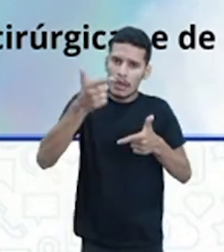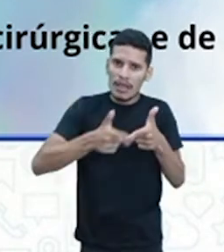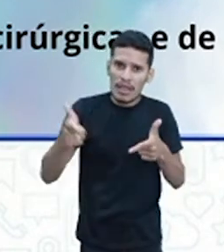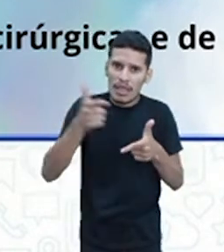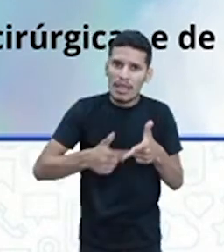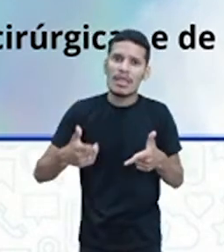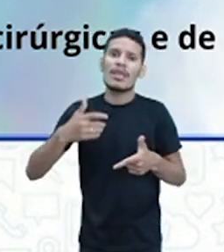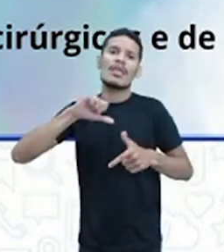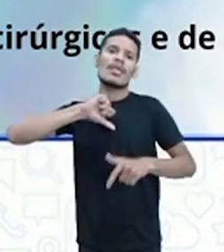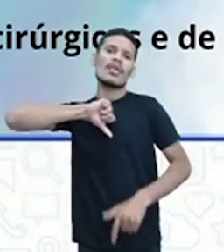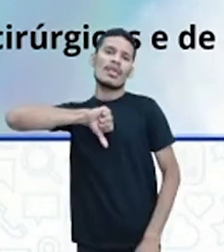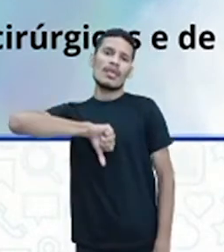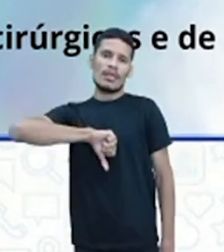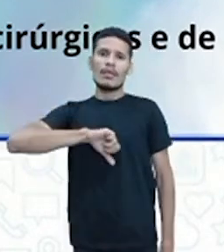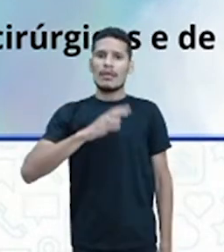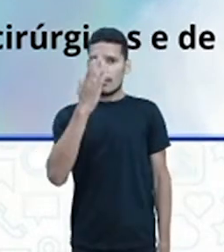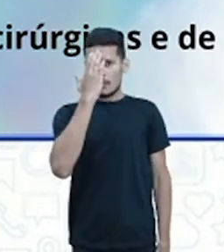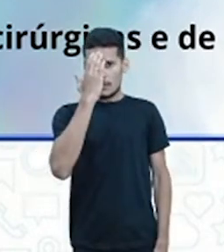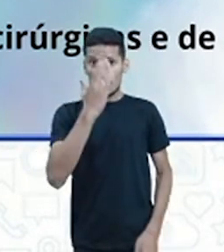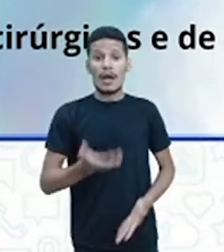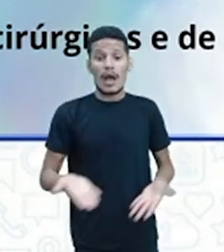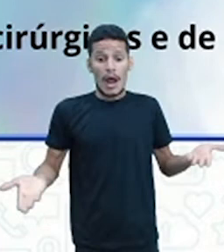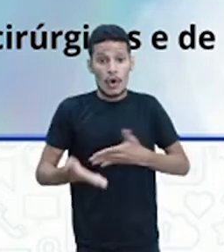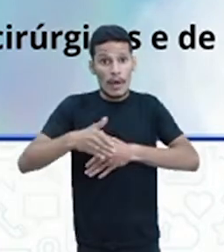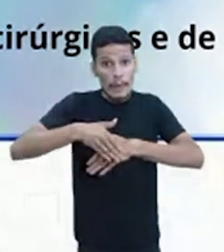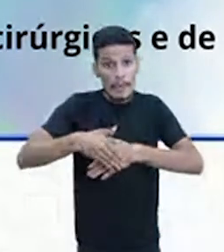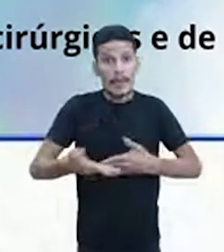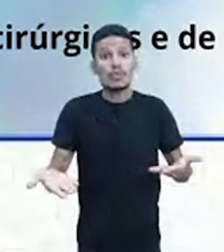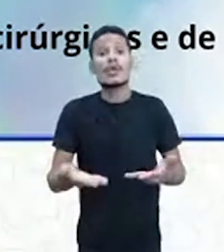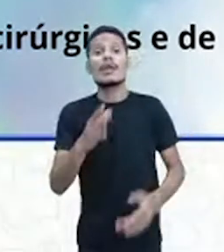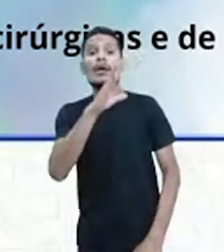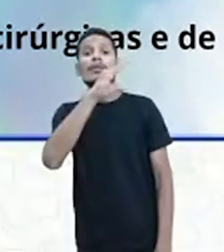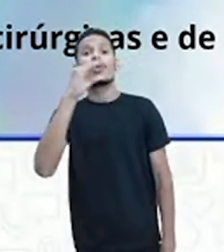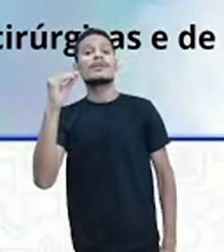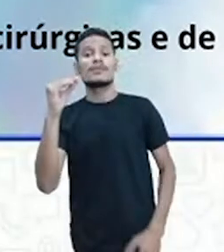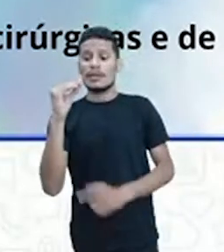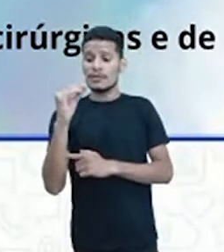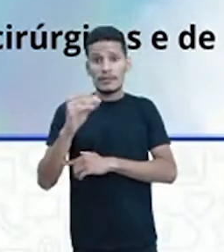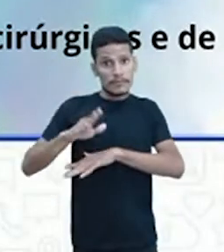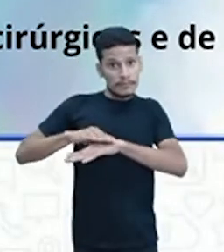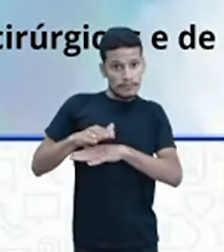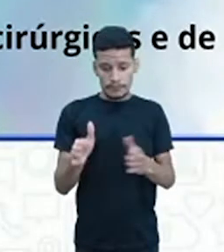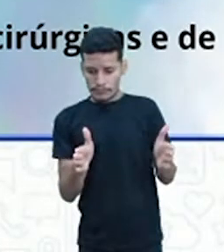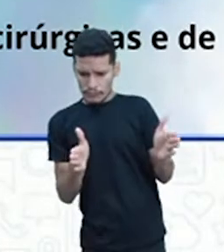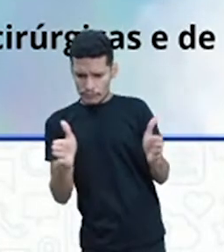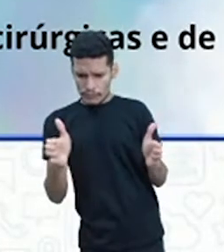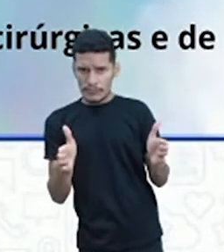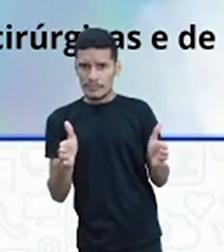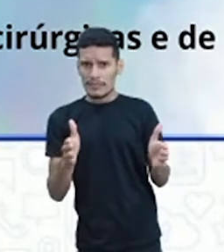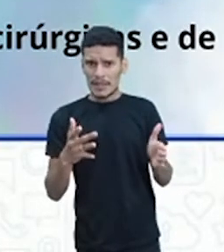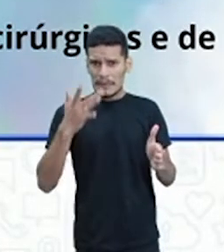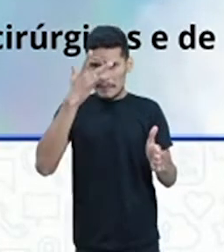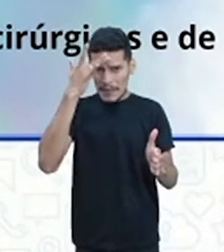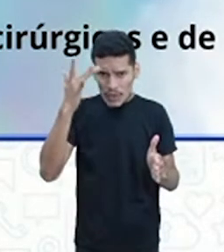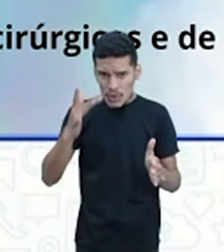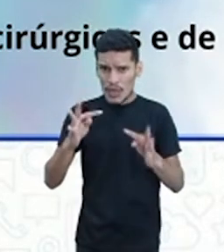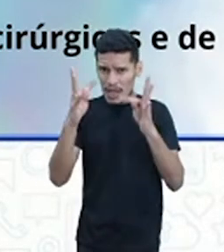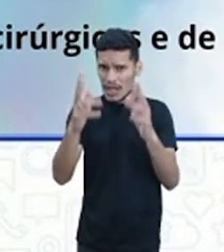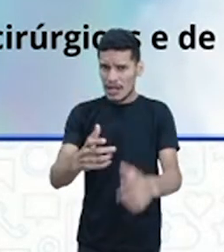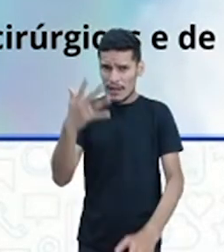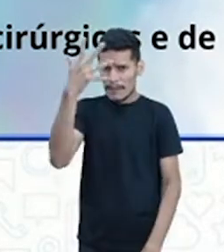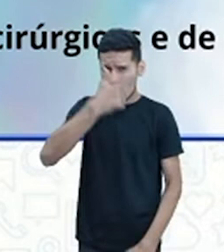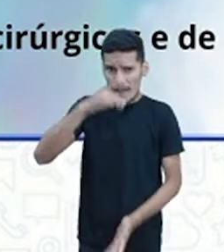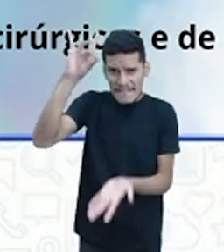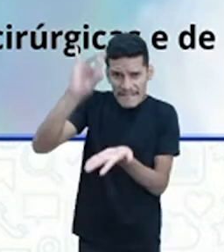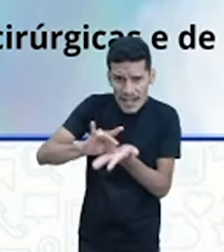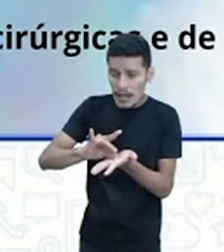autoestima. Principalmente nesta fase complicada chamada adolescência. Que, ninguém é realmente bonito, né?